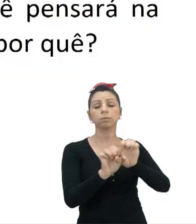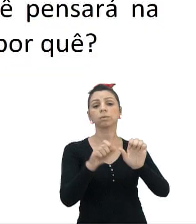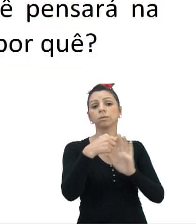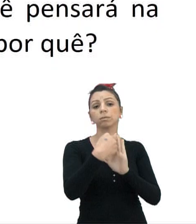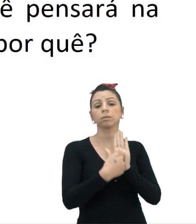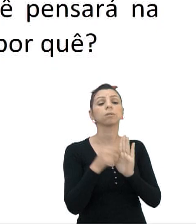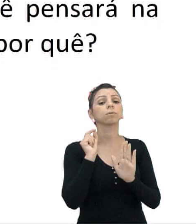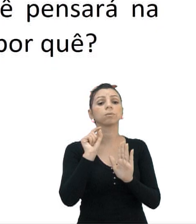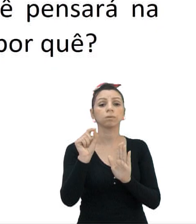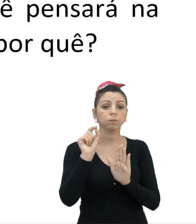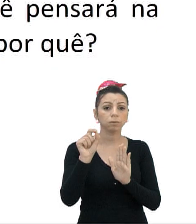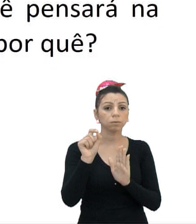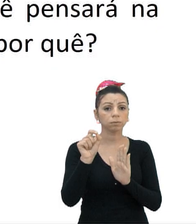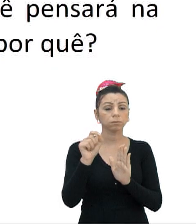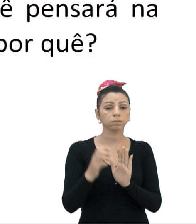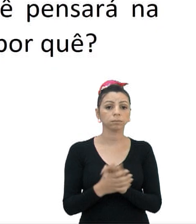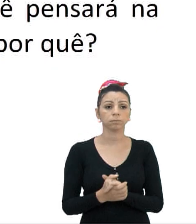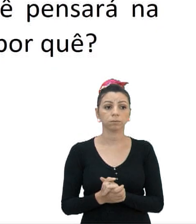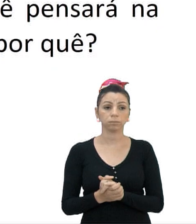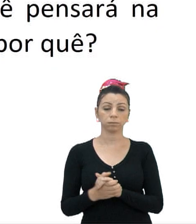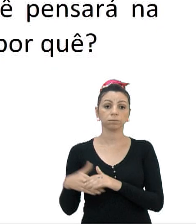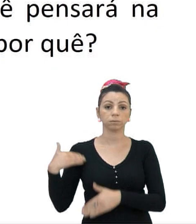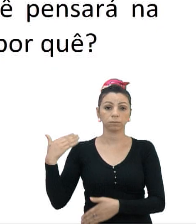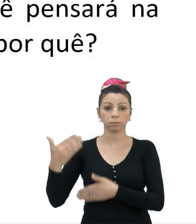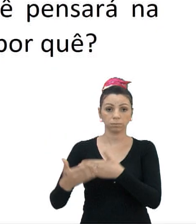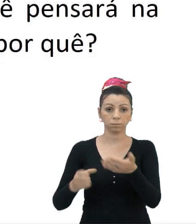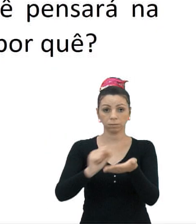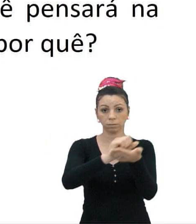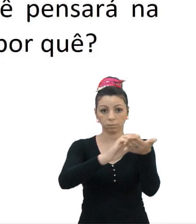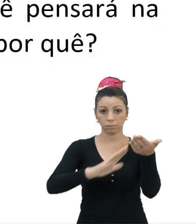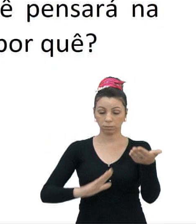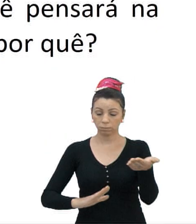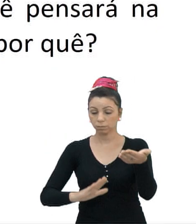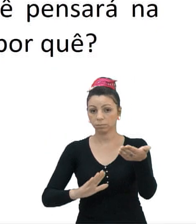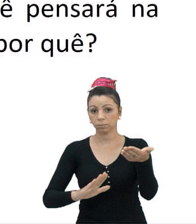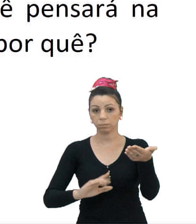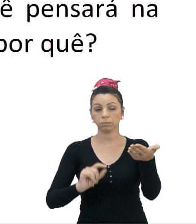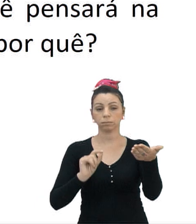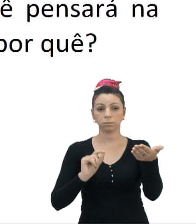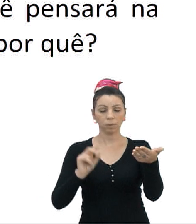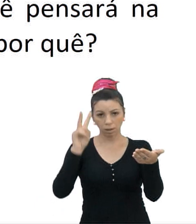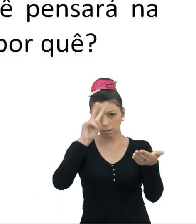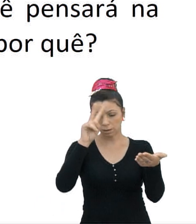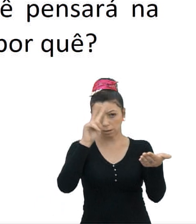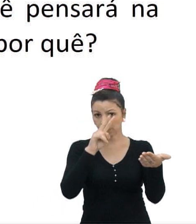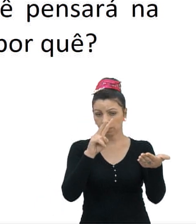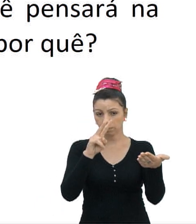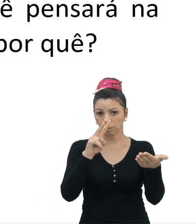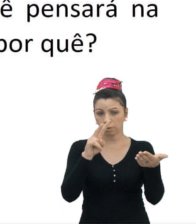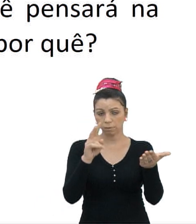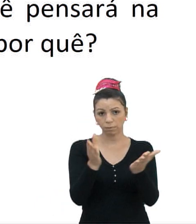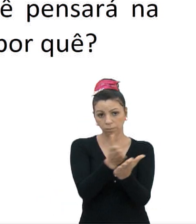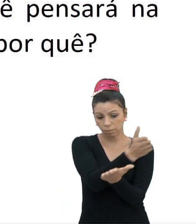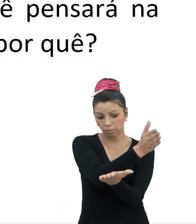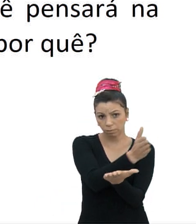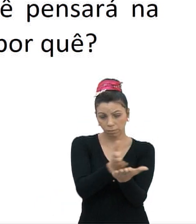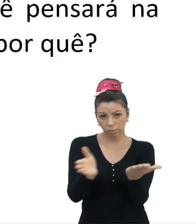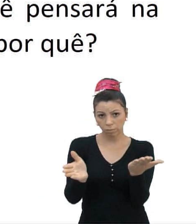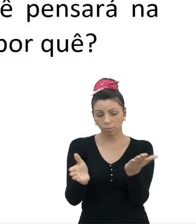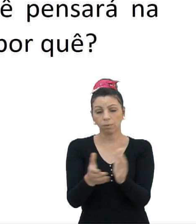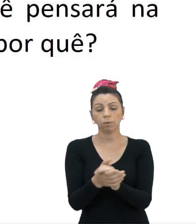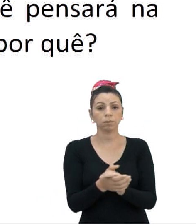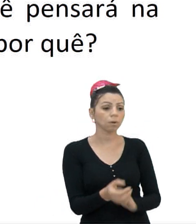só. Você vai desenvolver as atividades que você separou. Lembra que você havia separado as atividades? Então, que